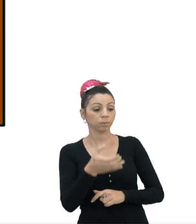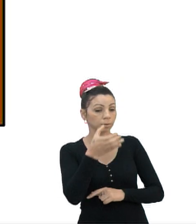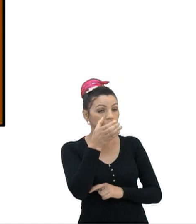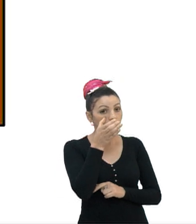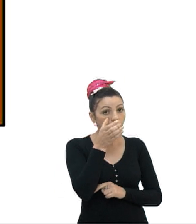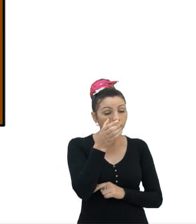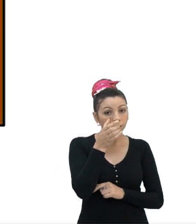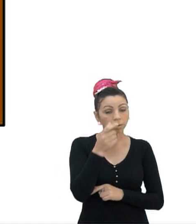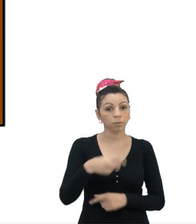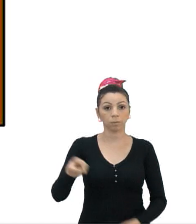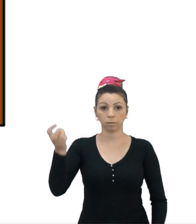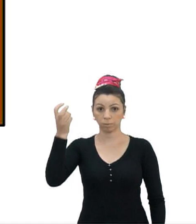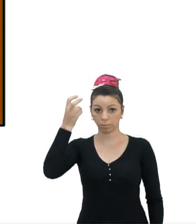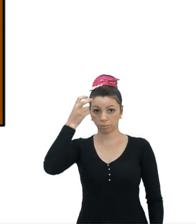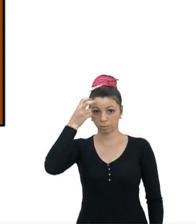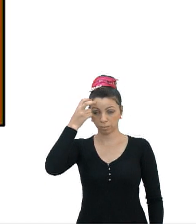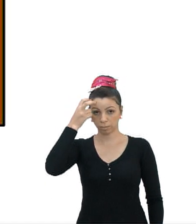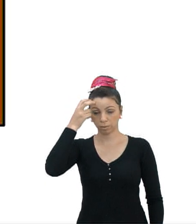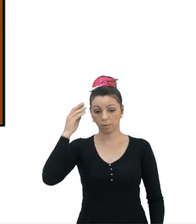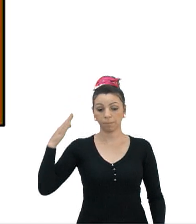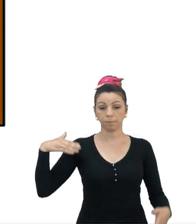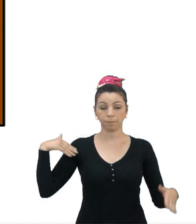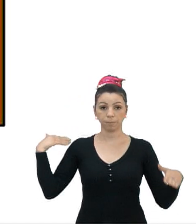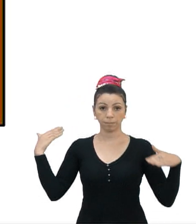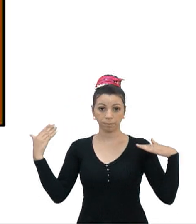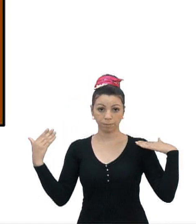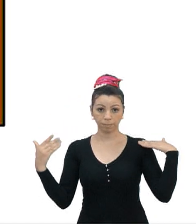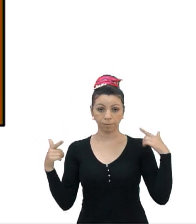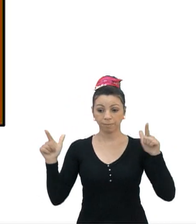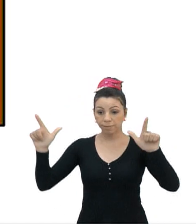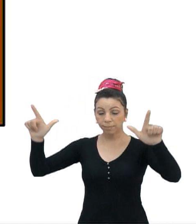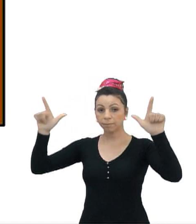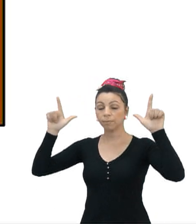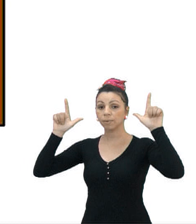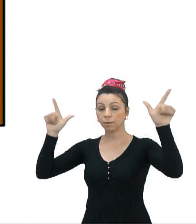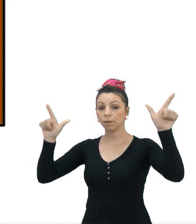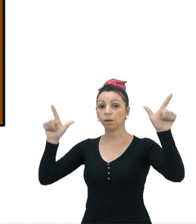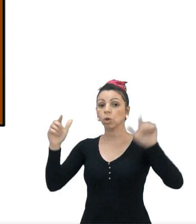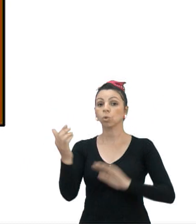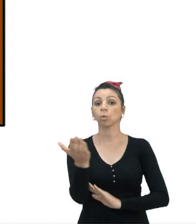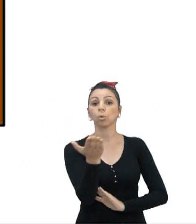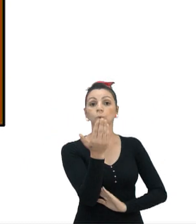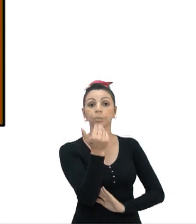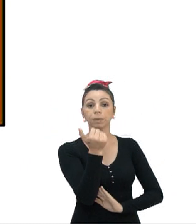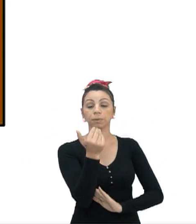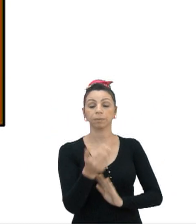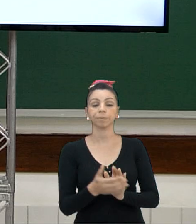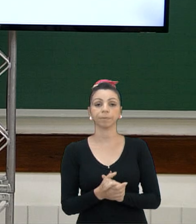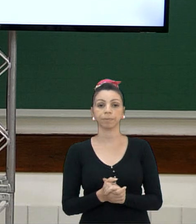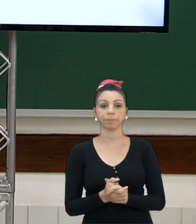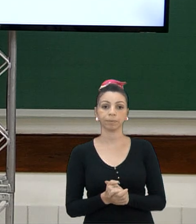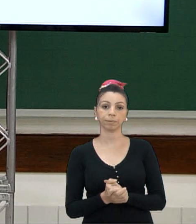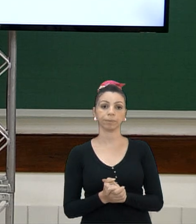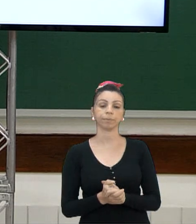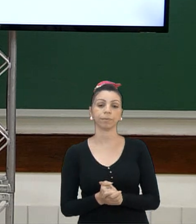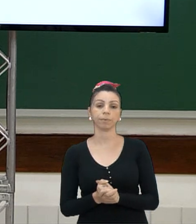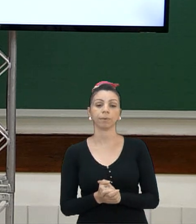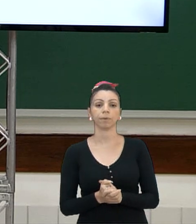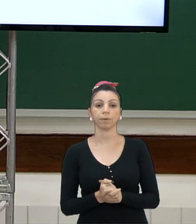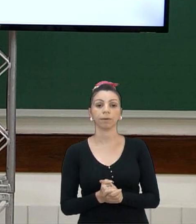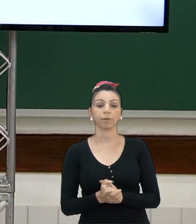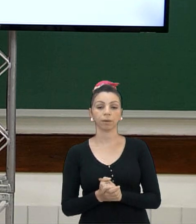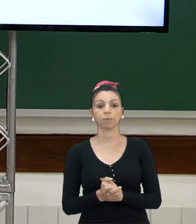em cultura, passeio, aventura e gastronomia. Então, você fez a relação daquilo